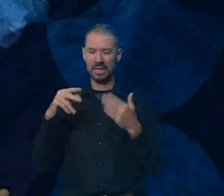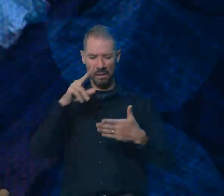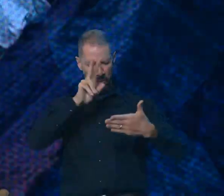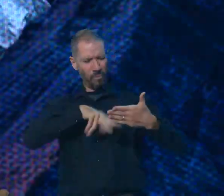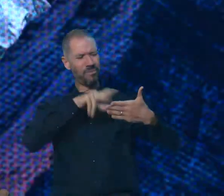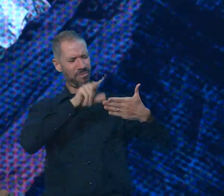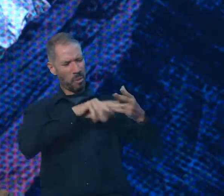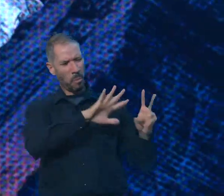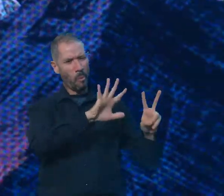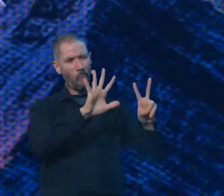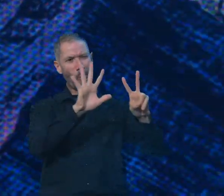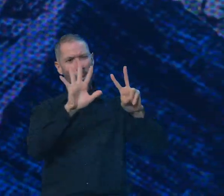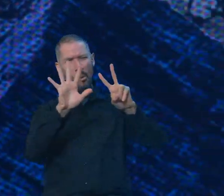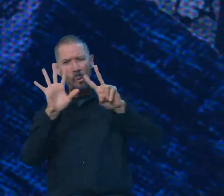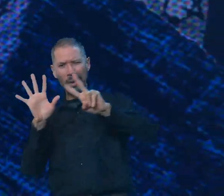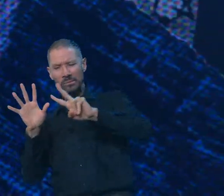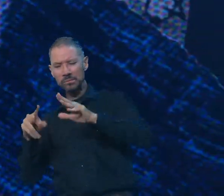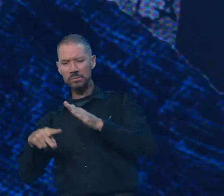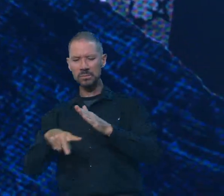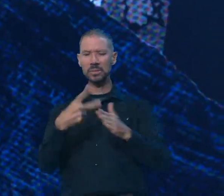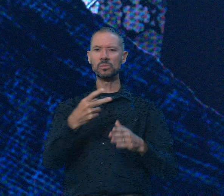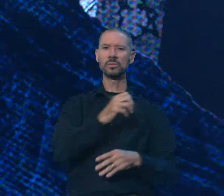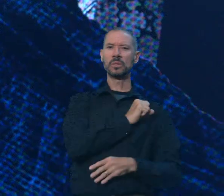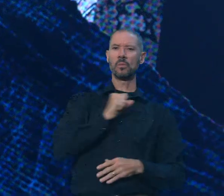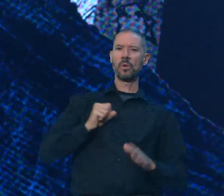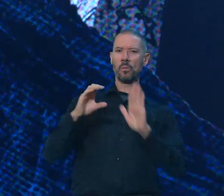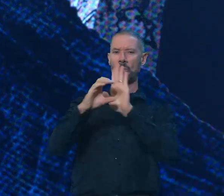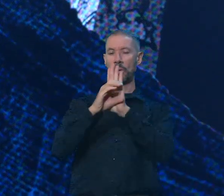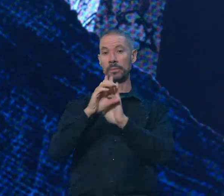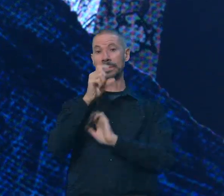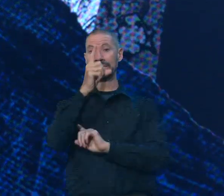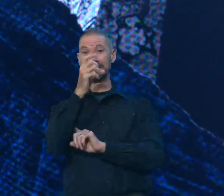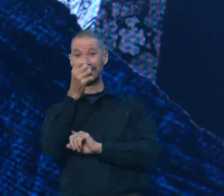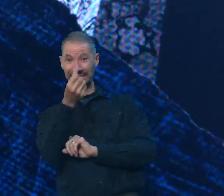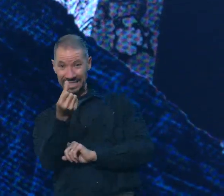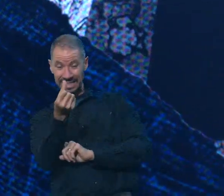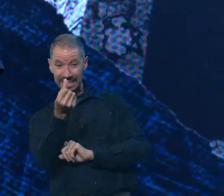lendo nessa semana, 2 Samuel, capítulo 16,